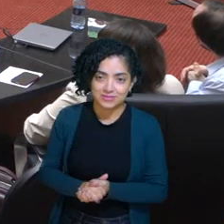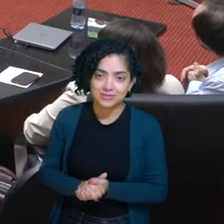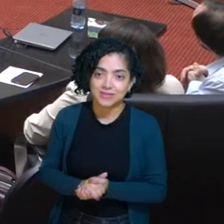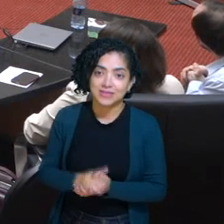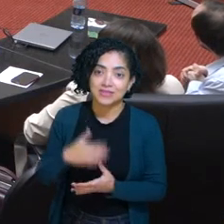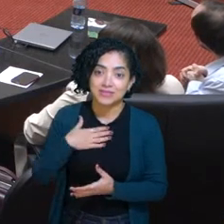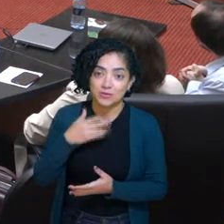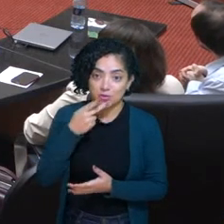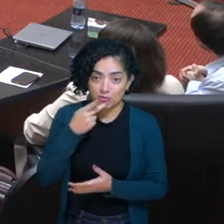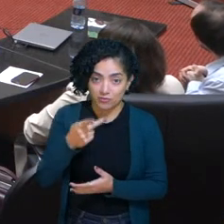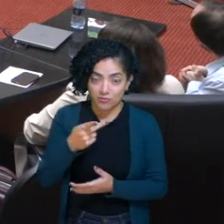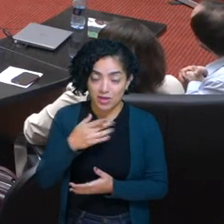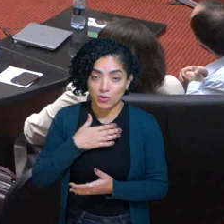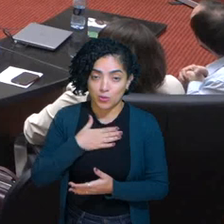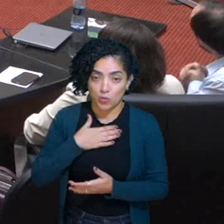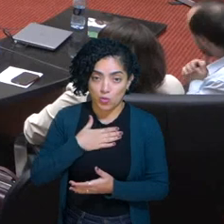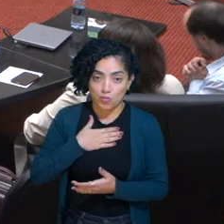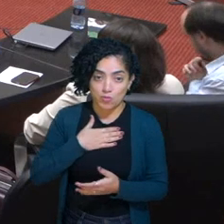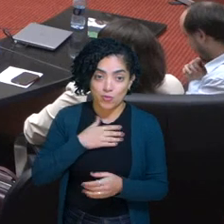eu falo aqui como